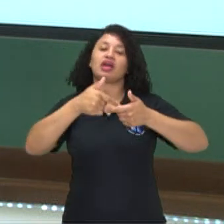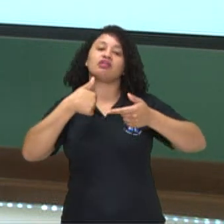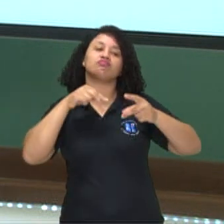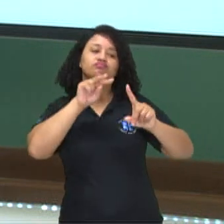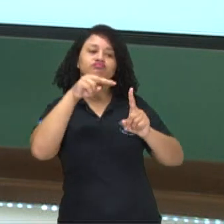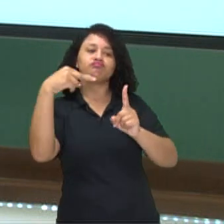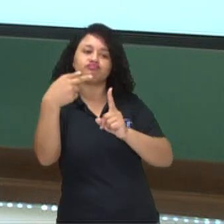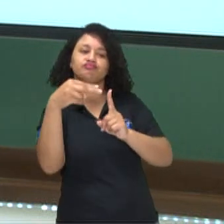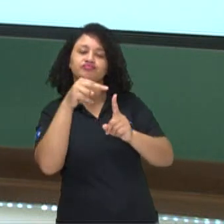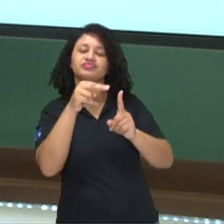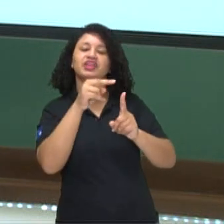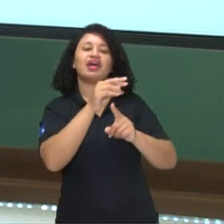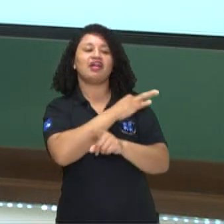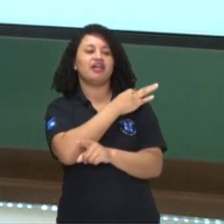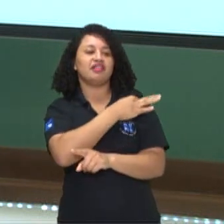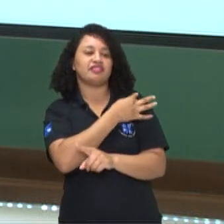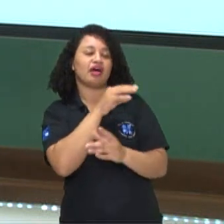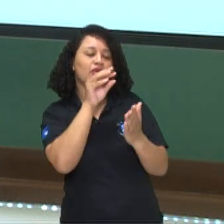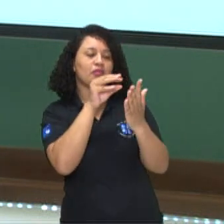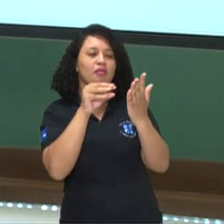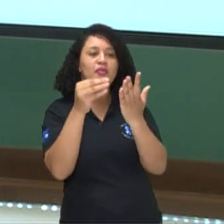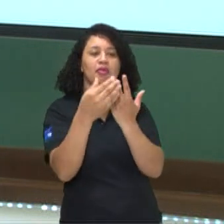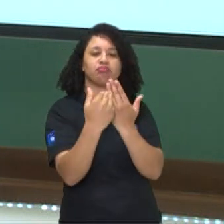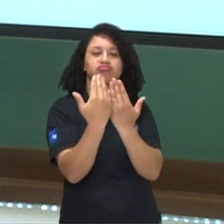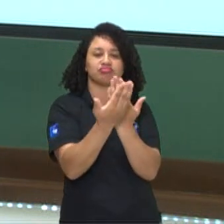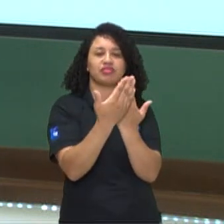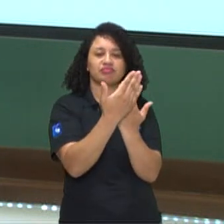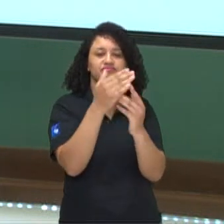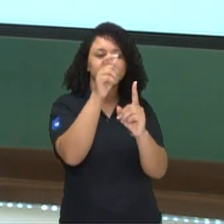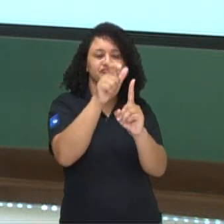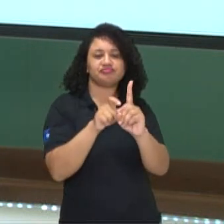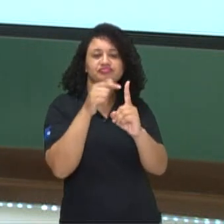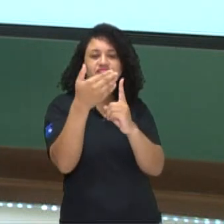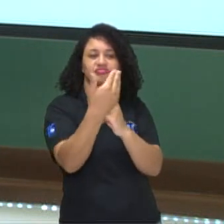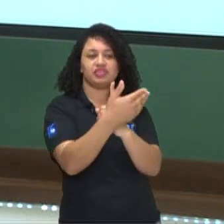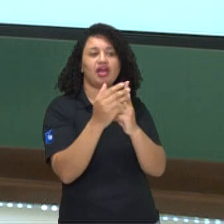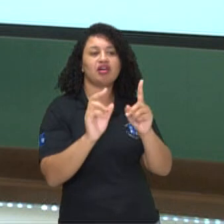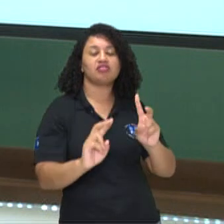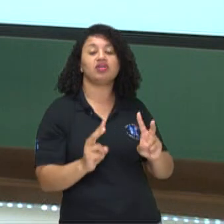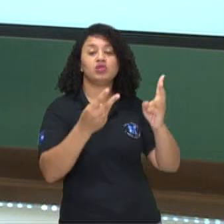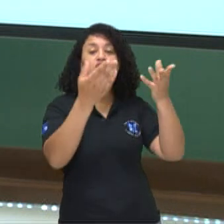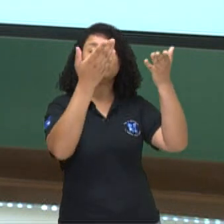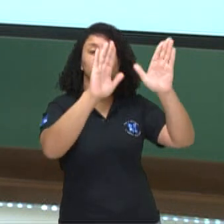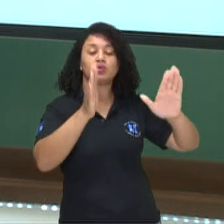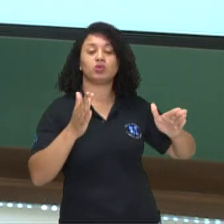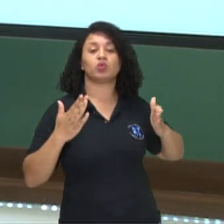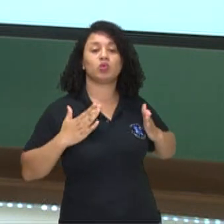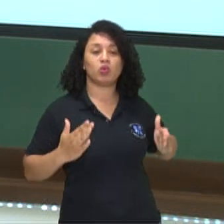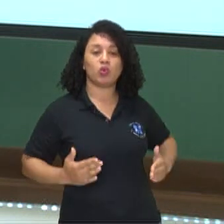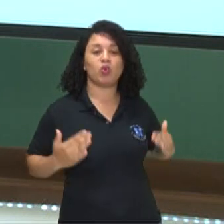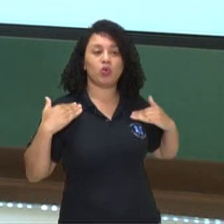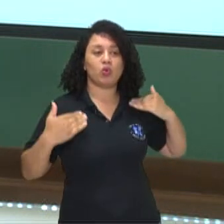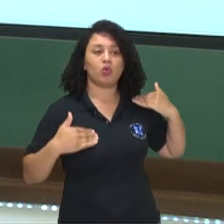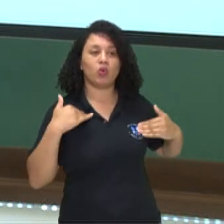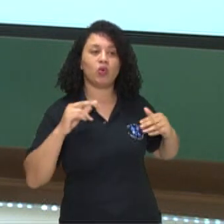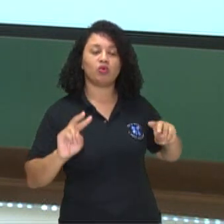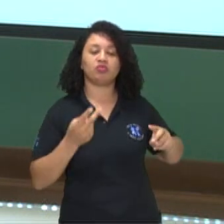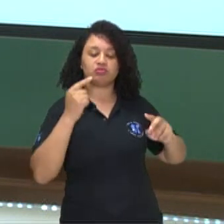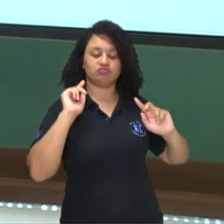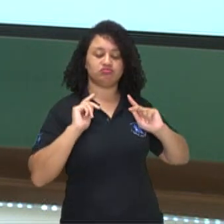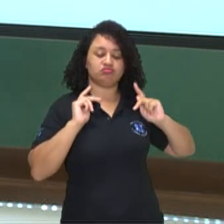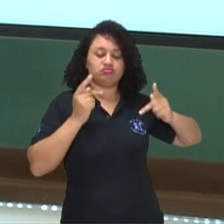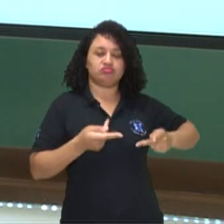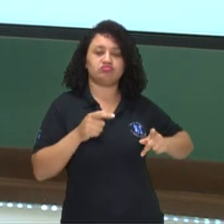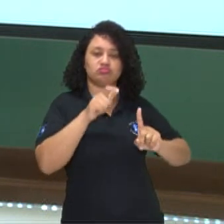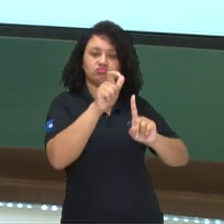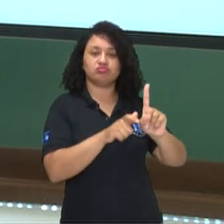perspectiva, a técnica do esfumato atrás, a valorização do corpo, né, a valorização do homem. Então percebam